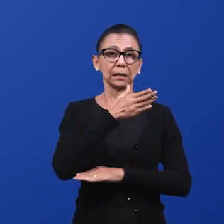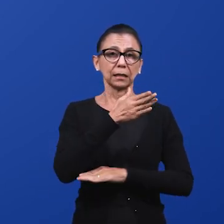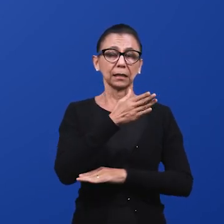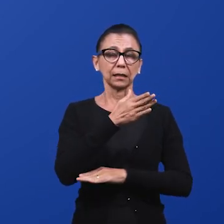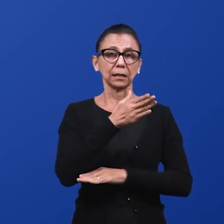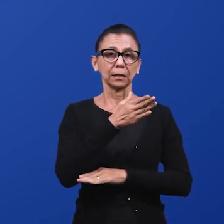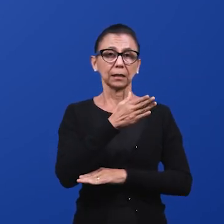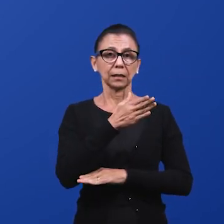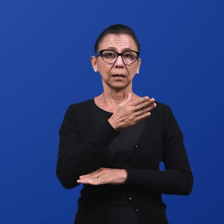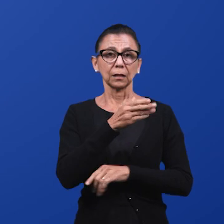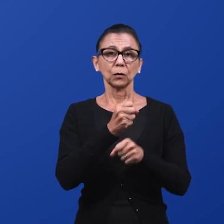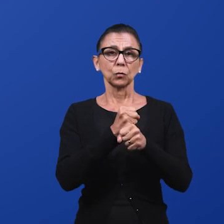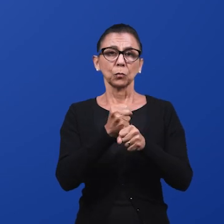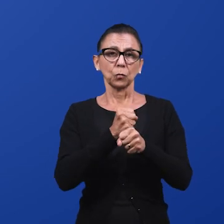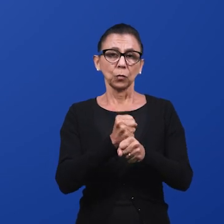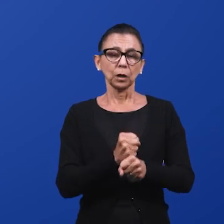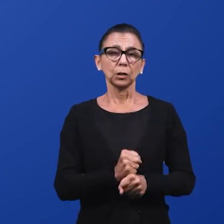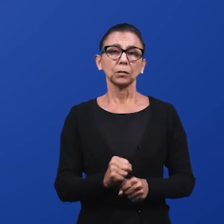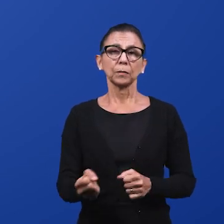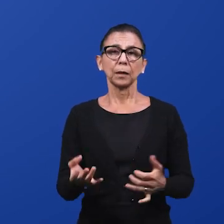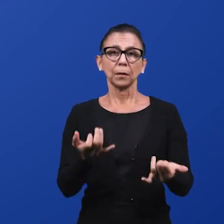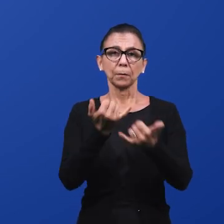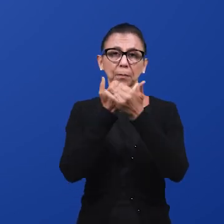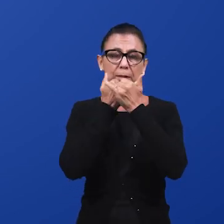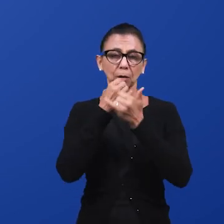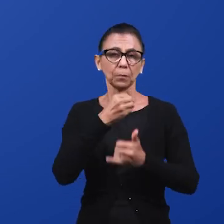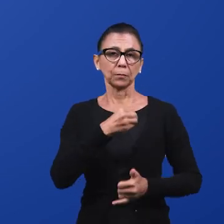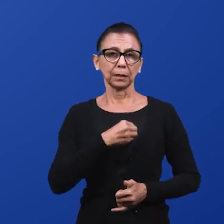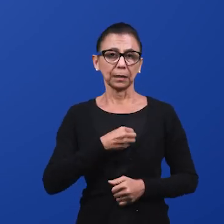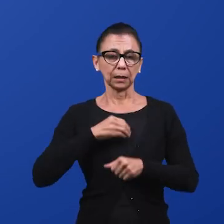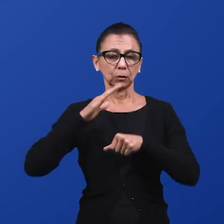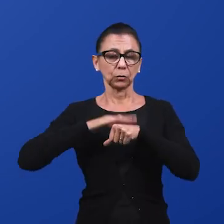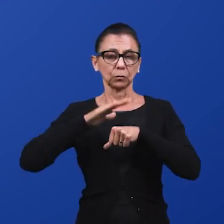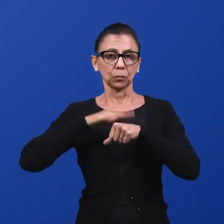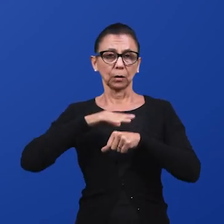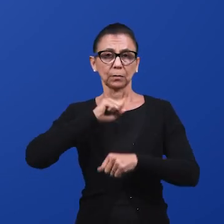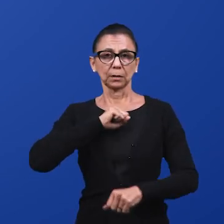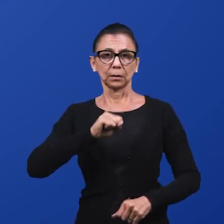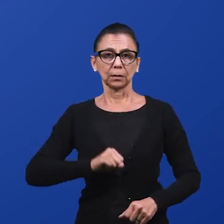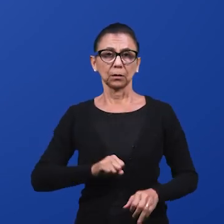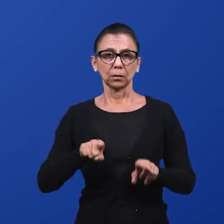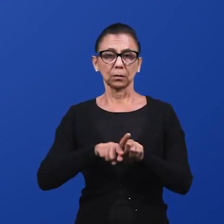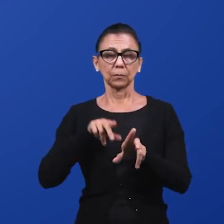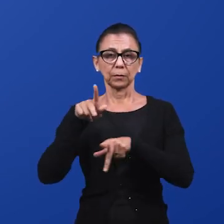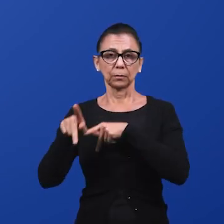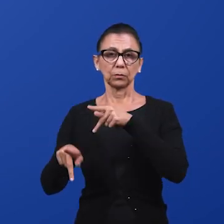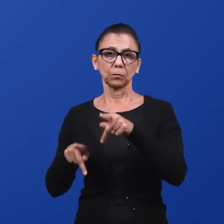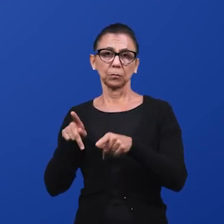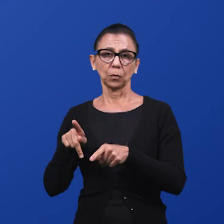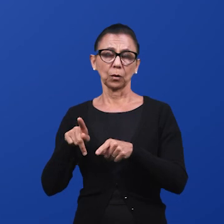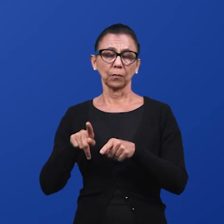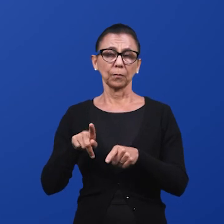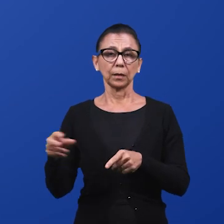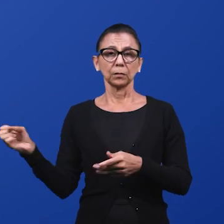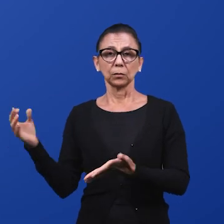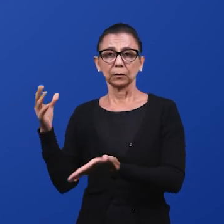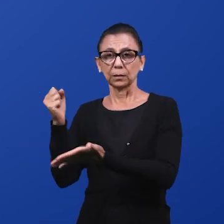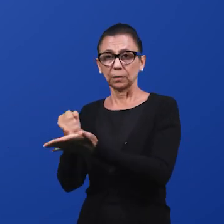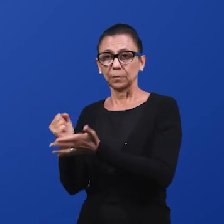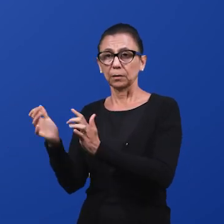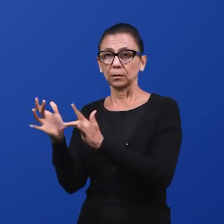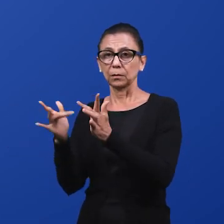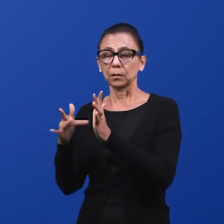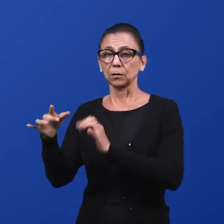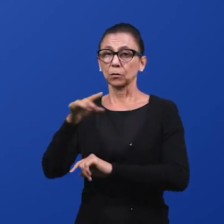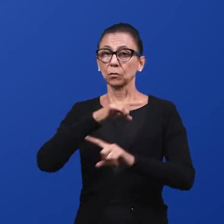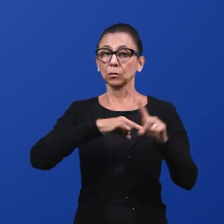dos pecados dele mesmo e do povo. Através do sacrifício de Jesus, esse véu do templo foi rasgado de alto a baixo